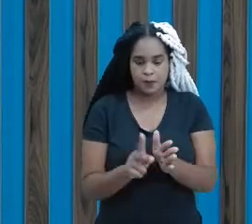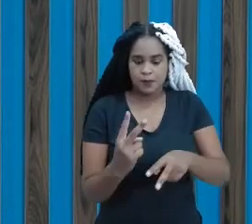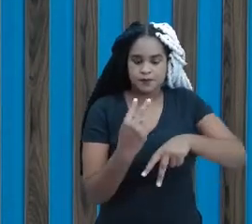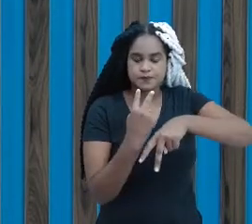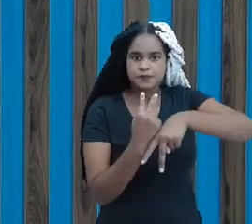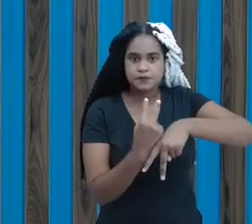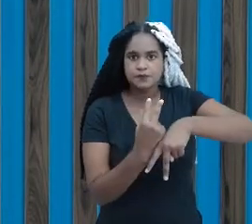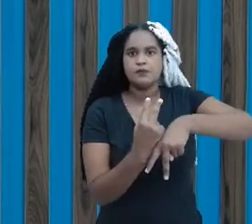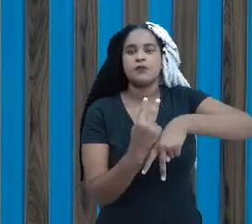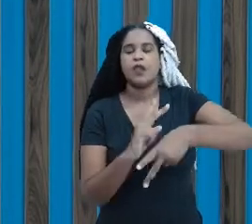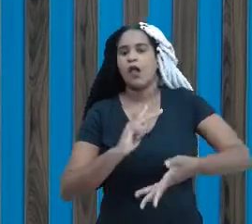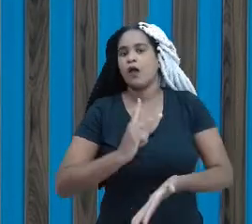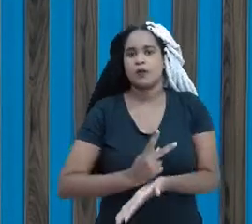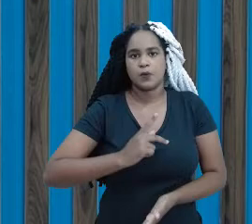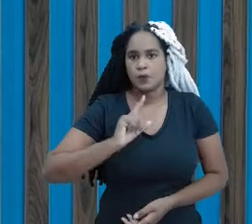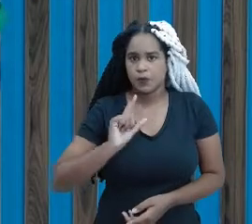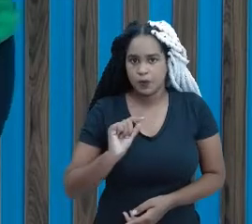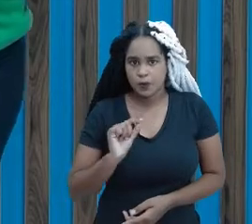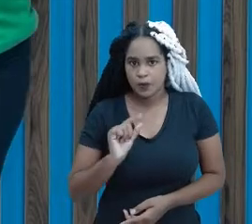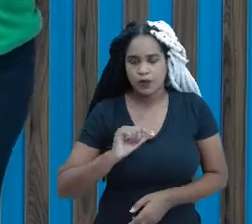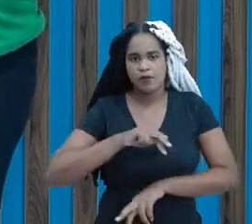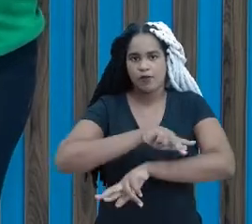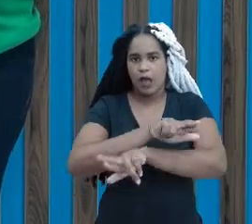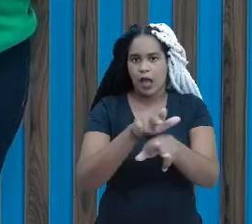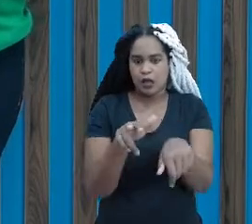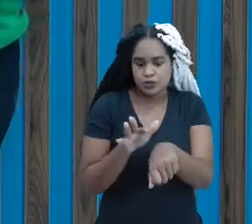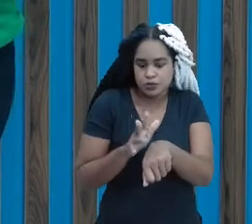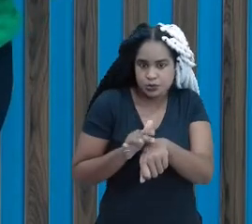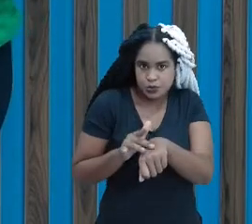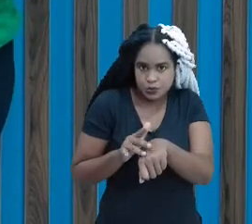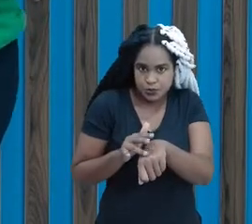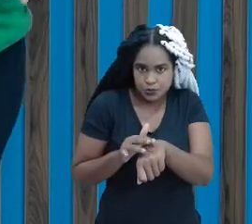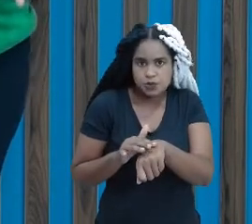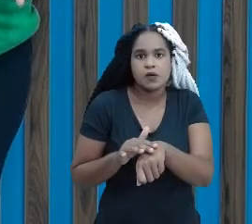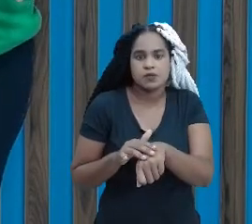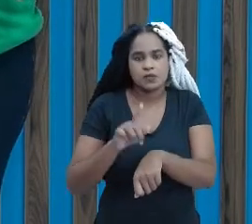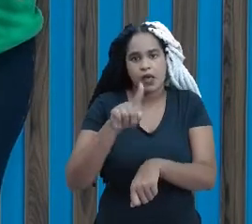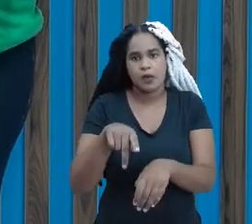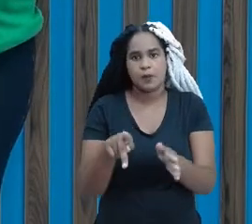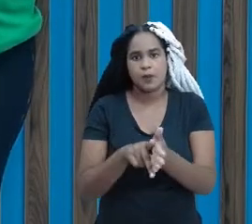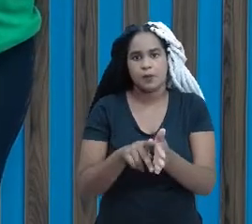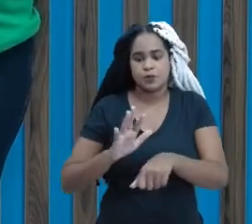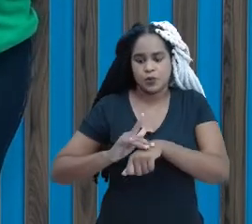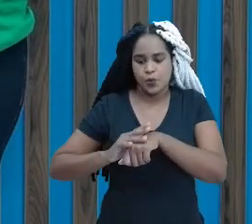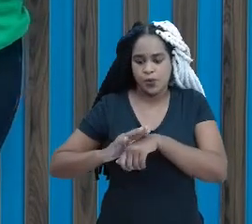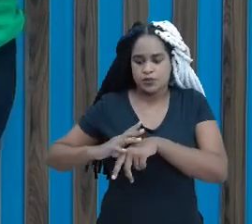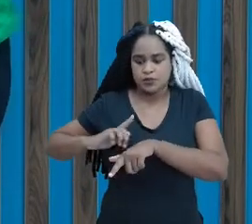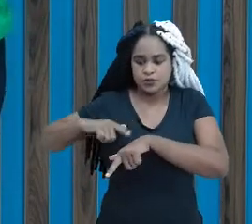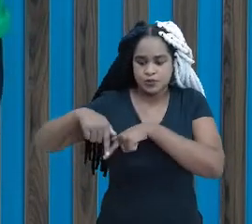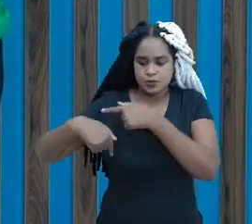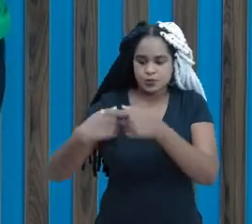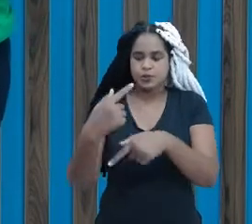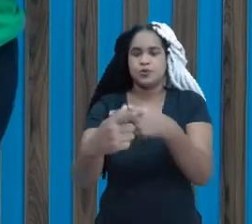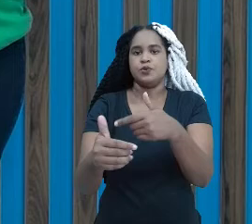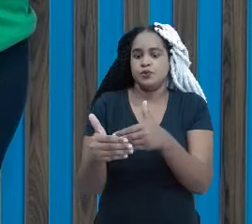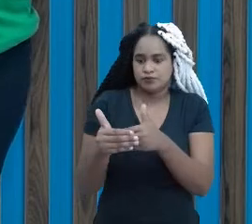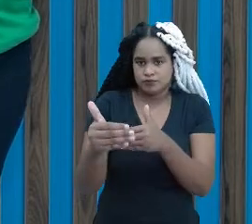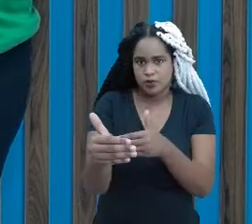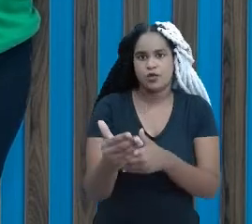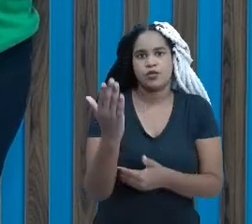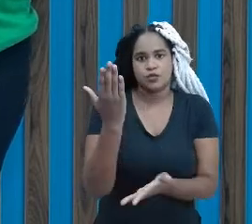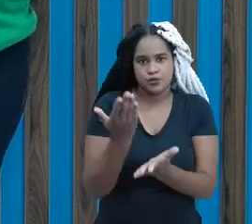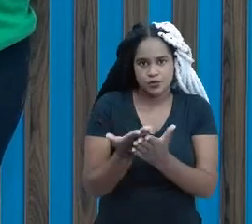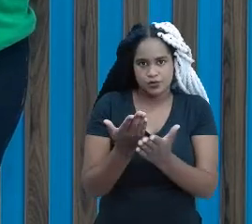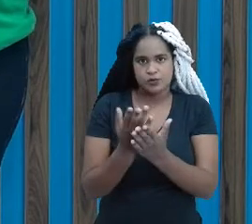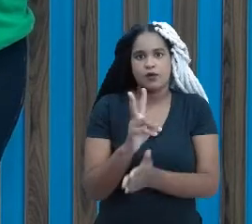cromossômicas, elas vão acarretar diversas doenças, tá? Que são essas doenças hereditárias que a gente vai ver um pouquinho mais na